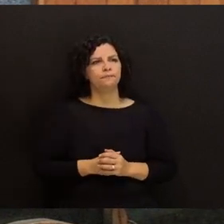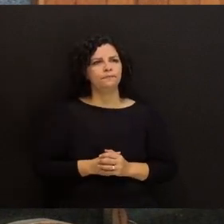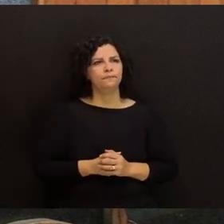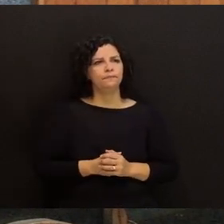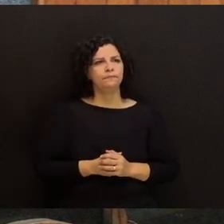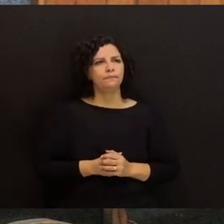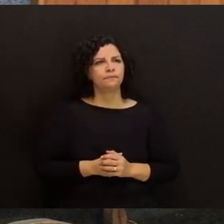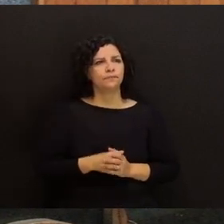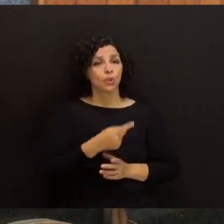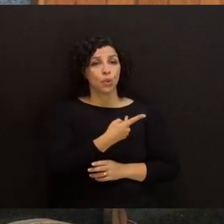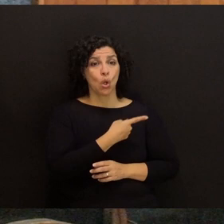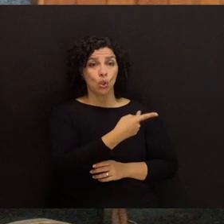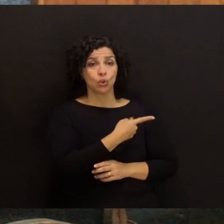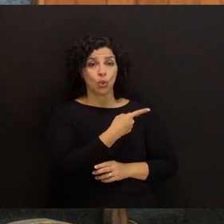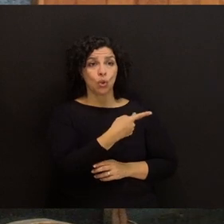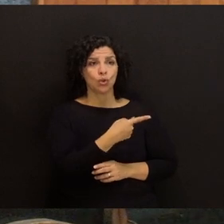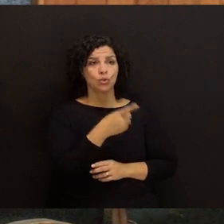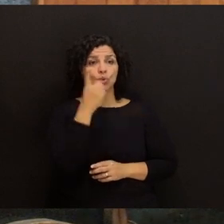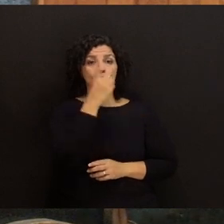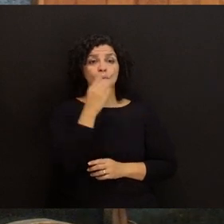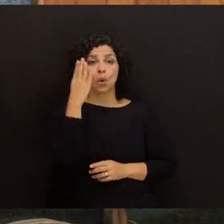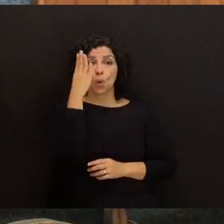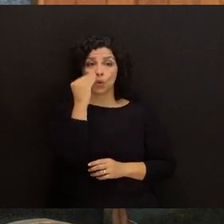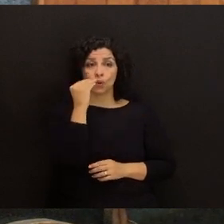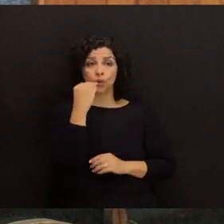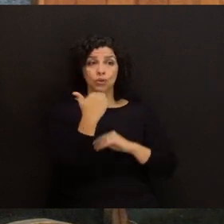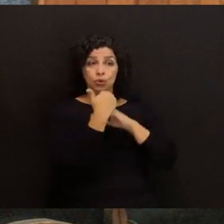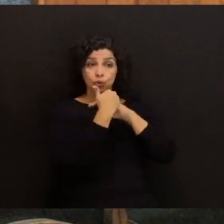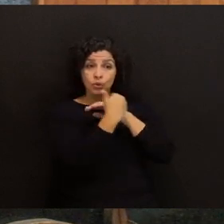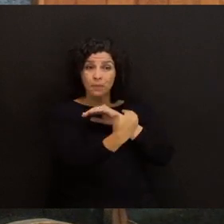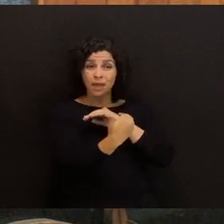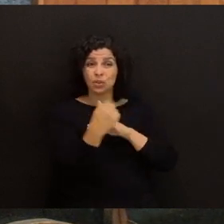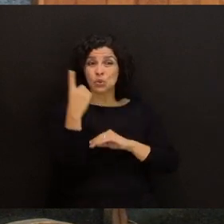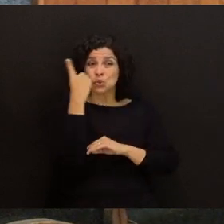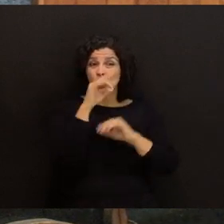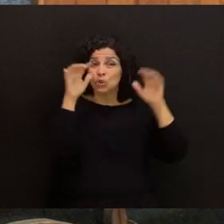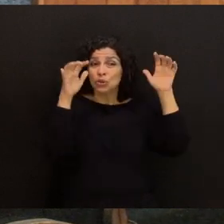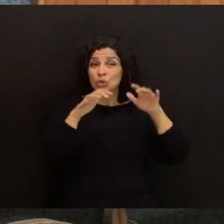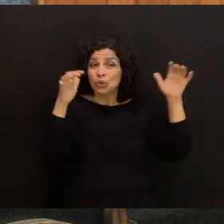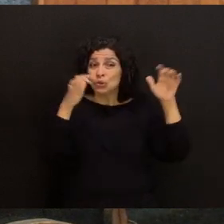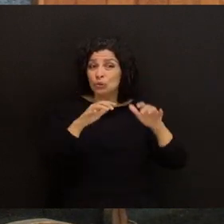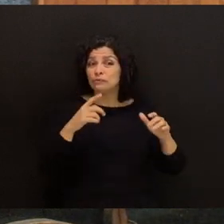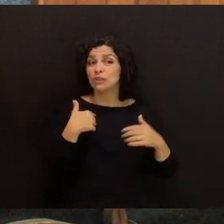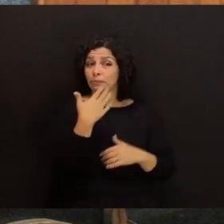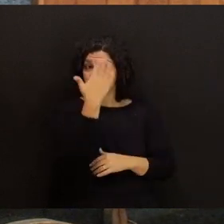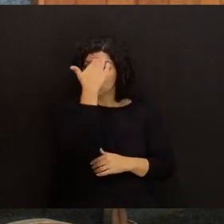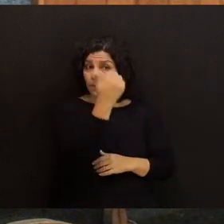eu e o senhor fomos chamados no domingo à noite numa noite chuvosa tarde